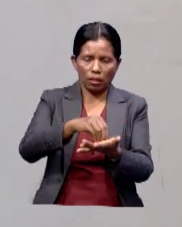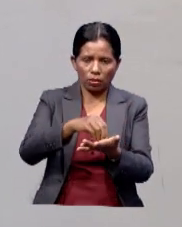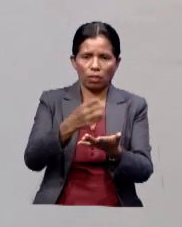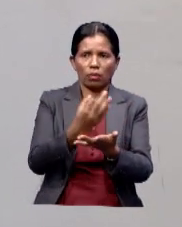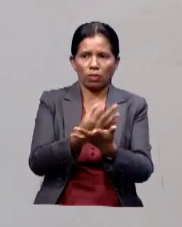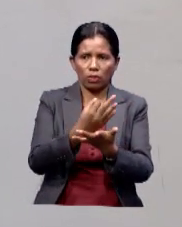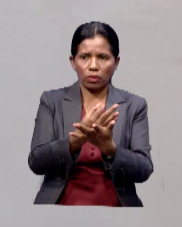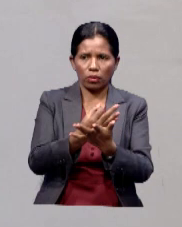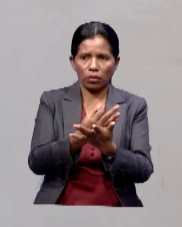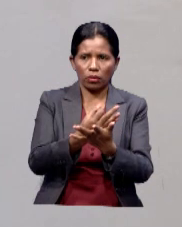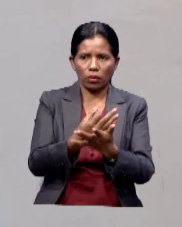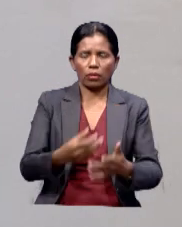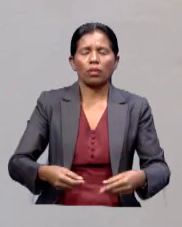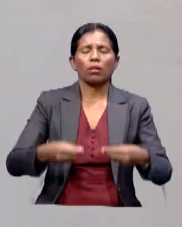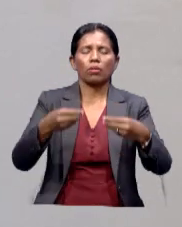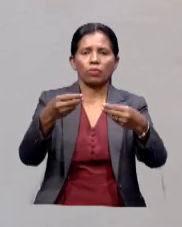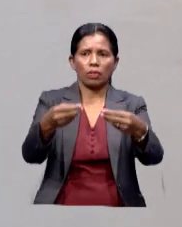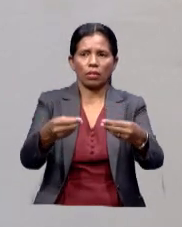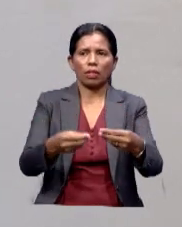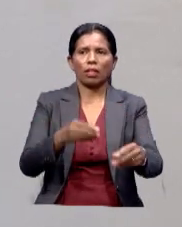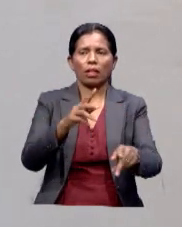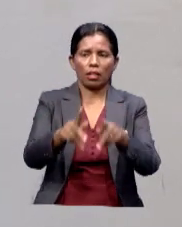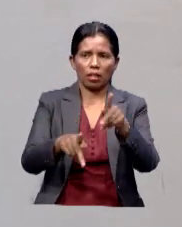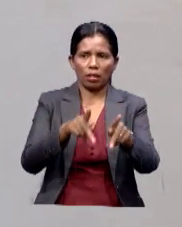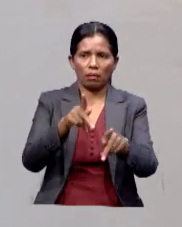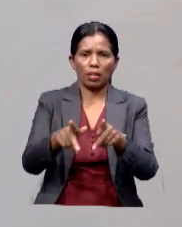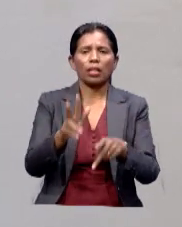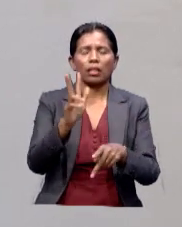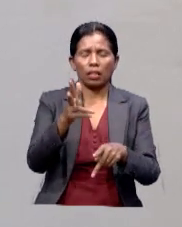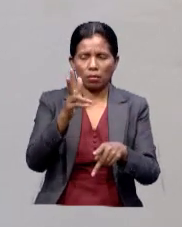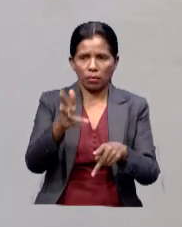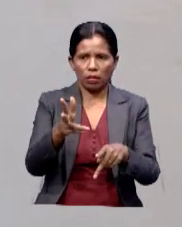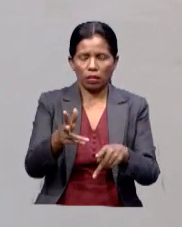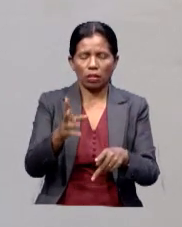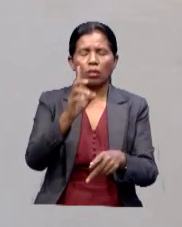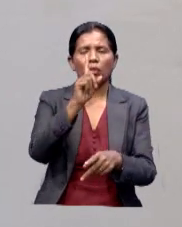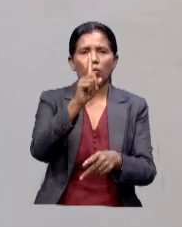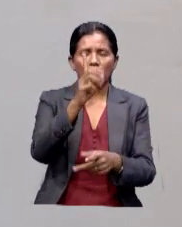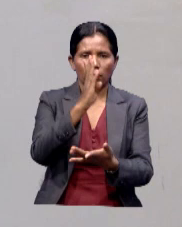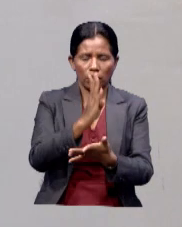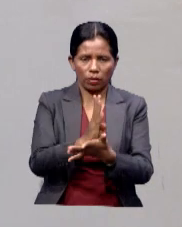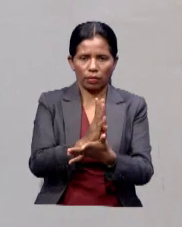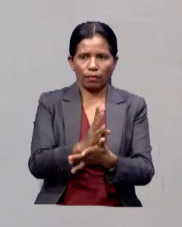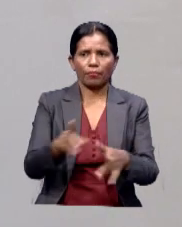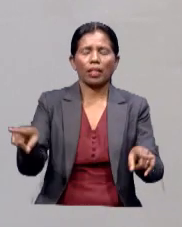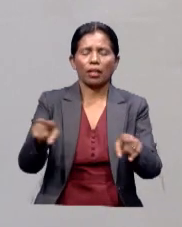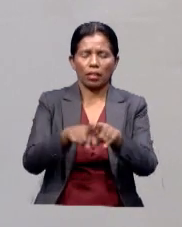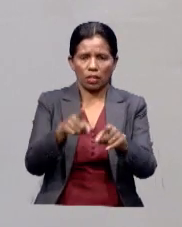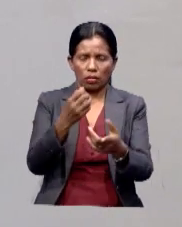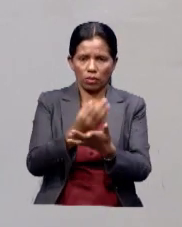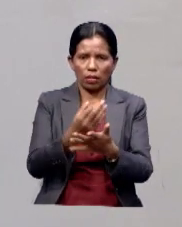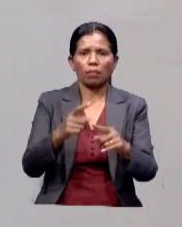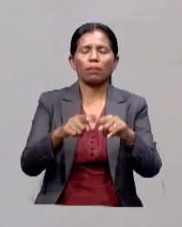bele fo filofali emanian $30 ba 1 bilhão ne mahatur nudaran sa fundo mai